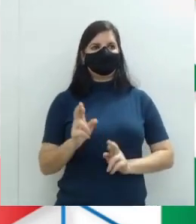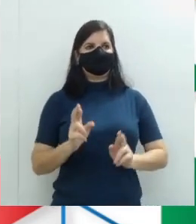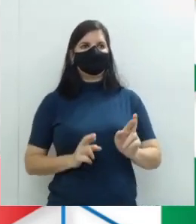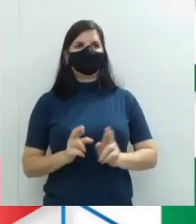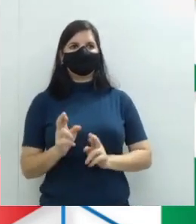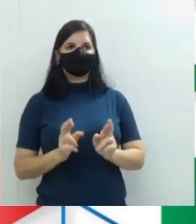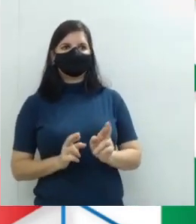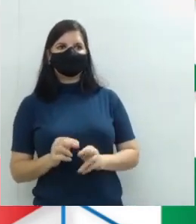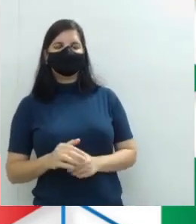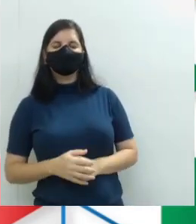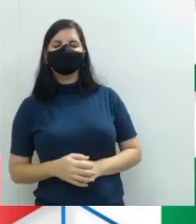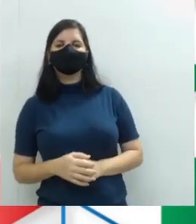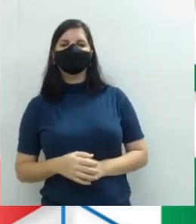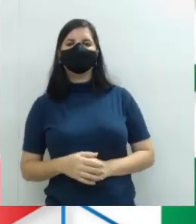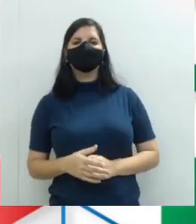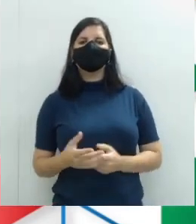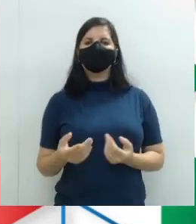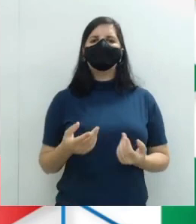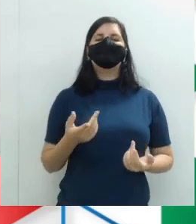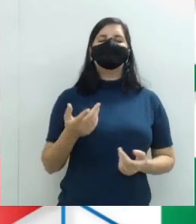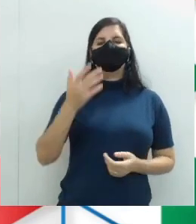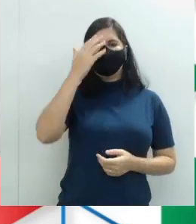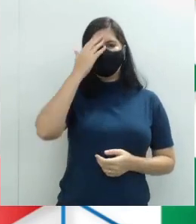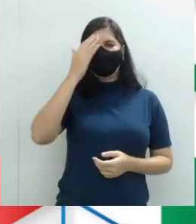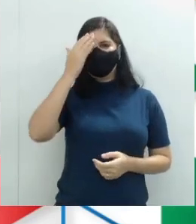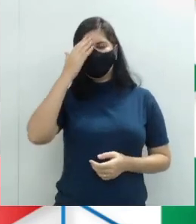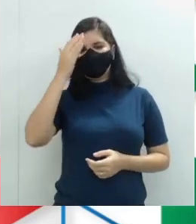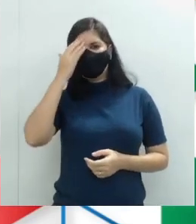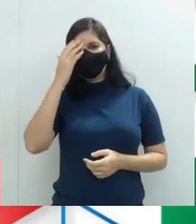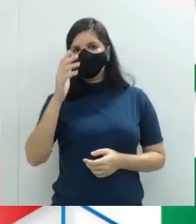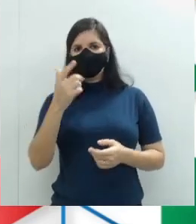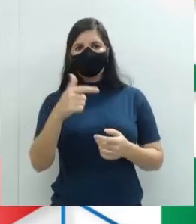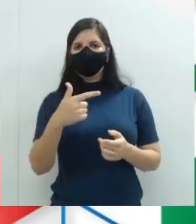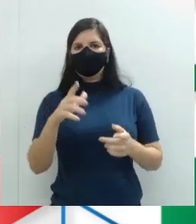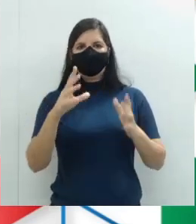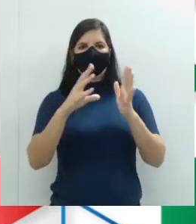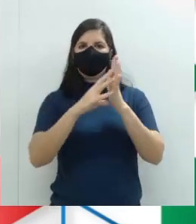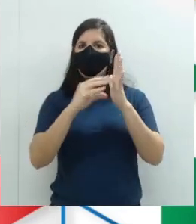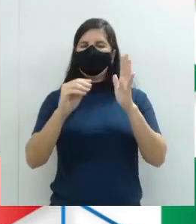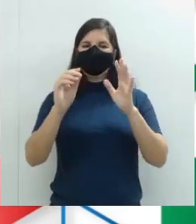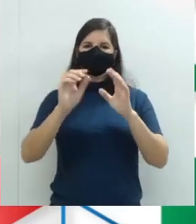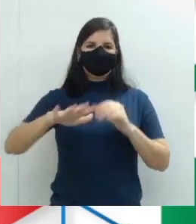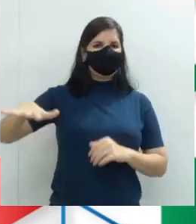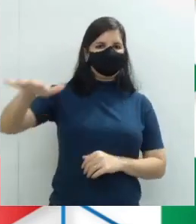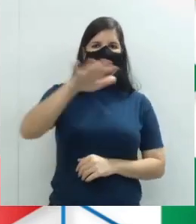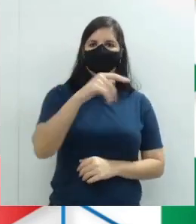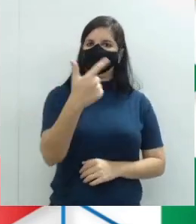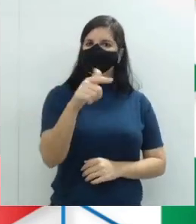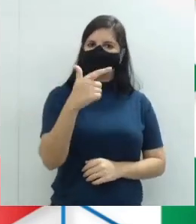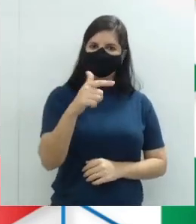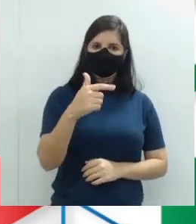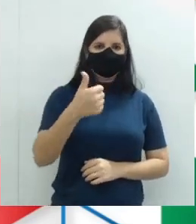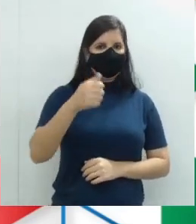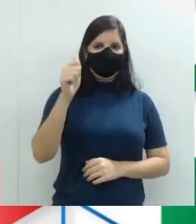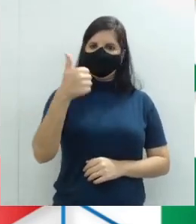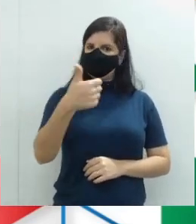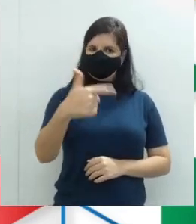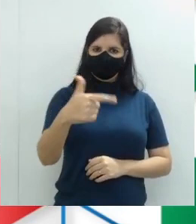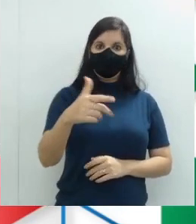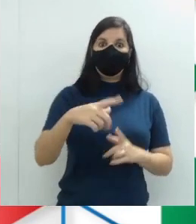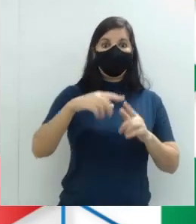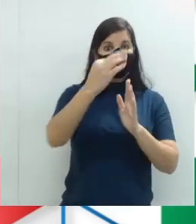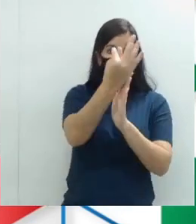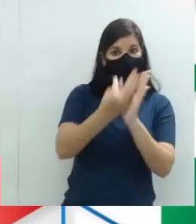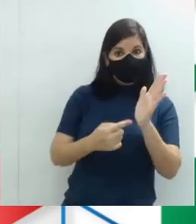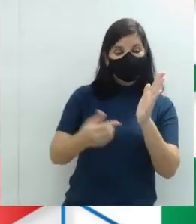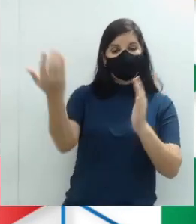primos. Peraí, professor. Ah, entendi. Não deu a fórmula geral, não deu o primeiro termo, mas no texto